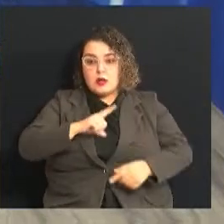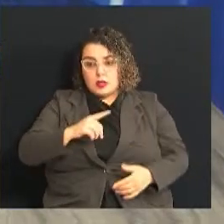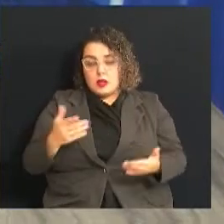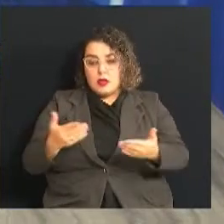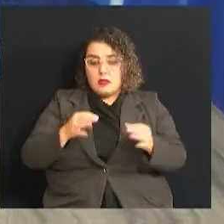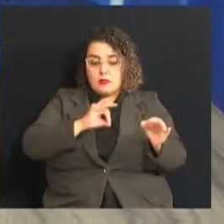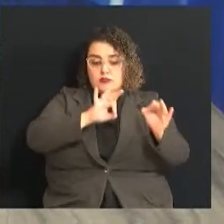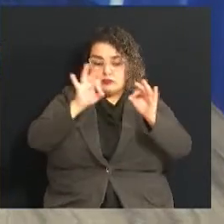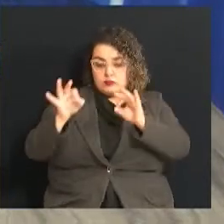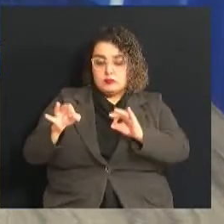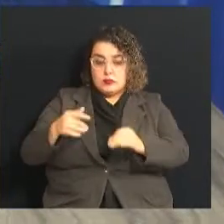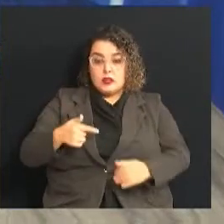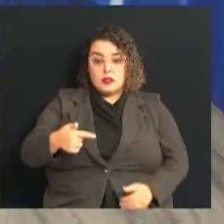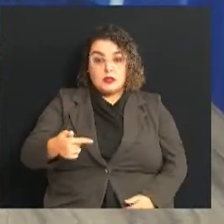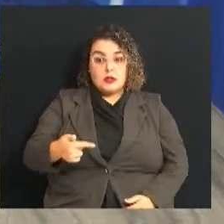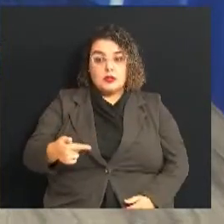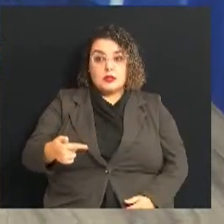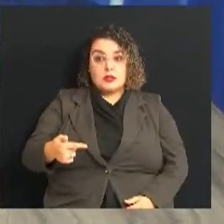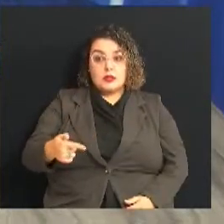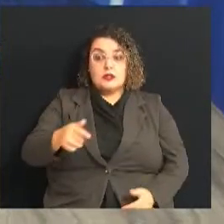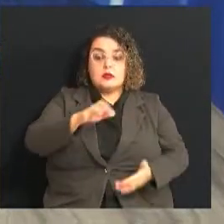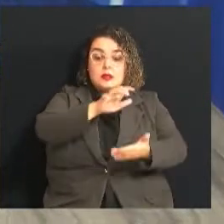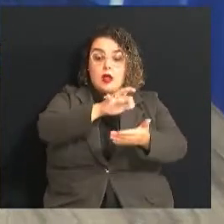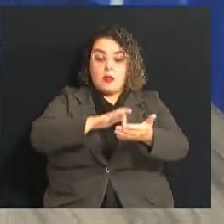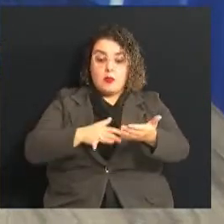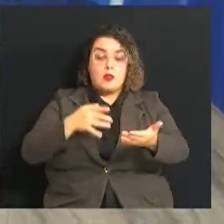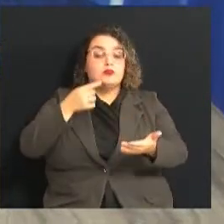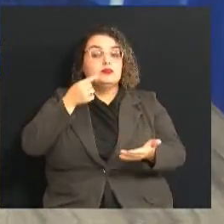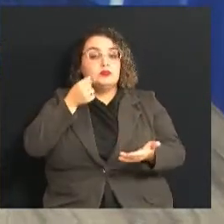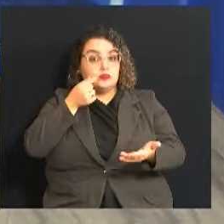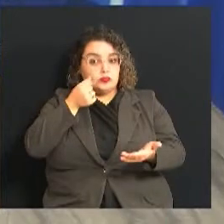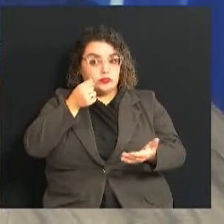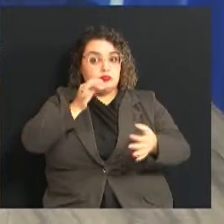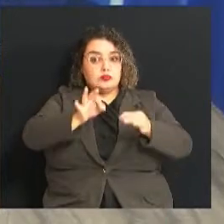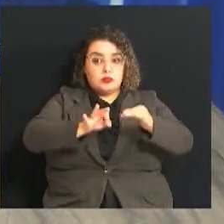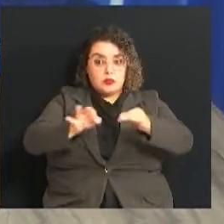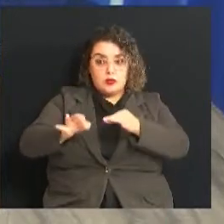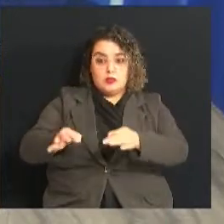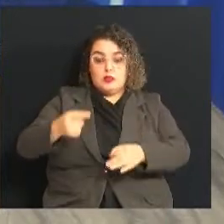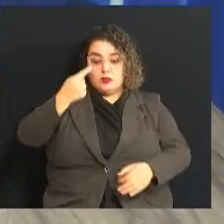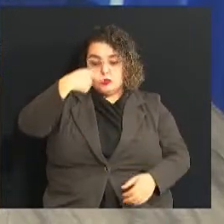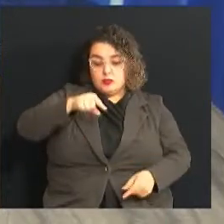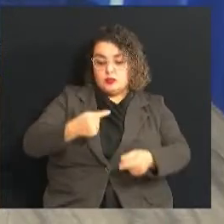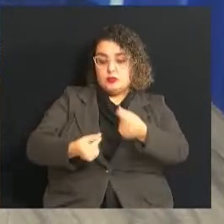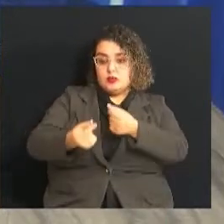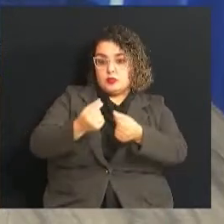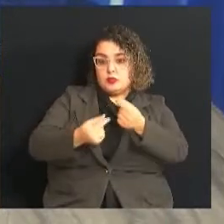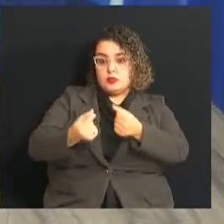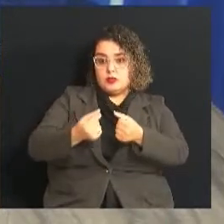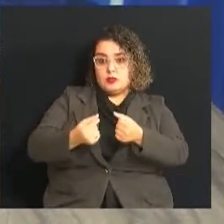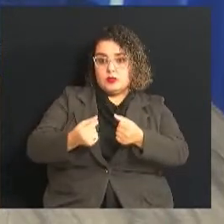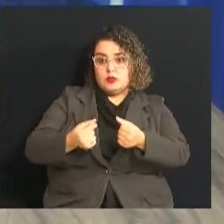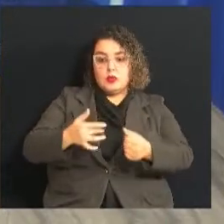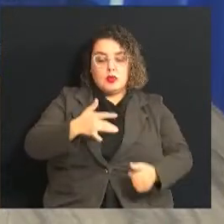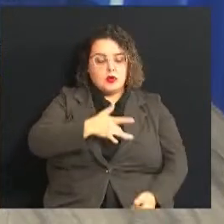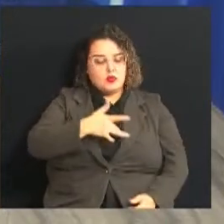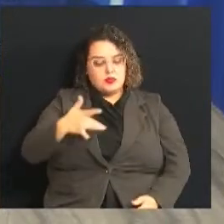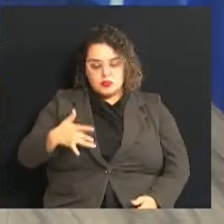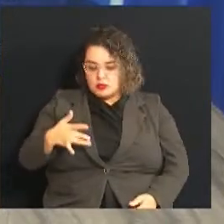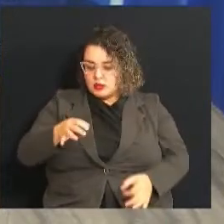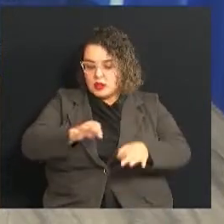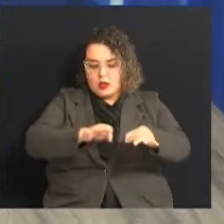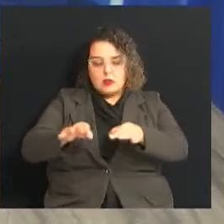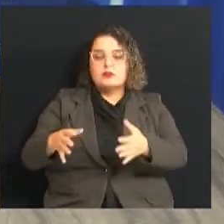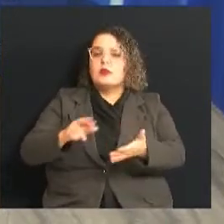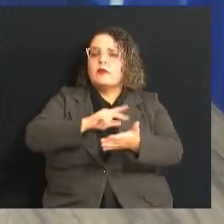essa semana? Tem o nosso quadro Na Ponta do Lápis, falando sobre os perfis financeiros. Tem quadro de saúde, muitos assuntos.